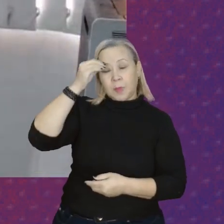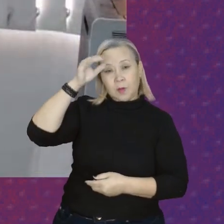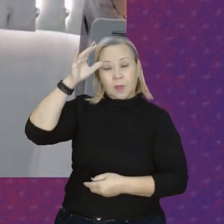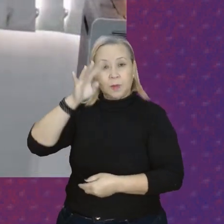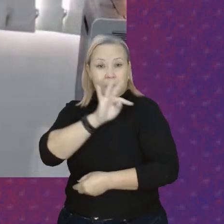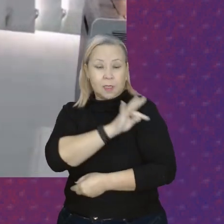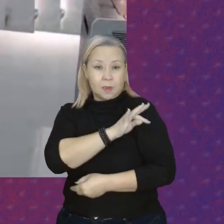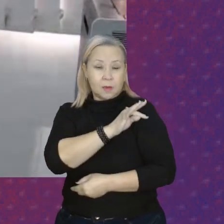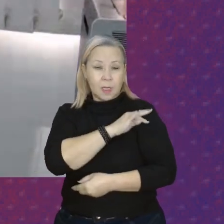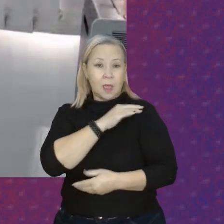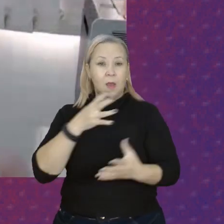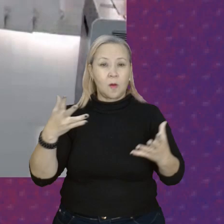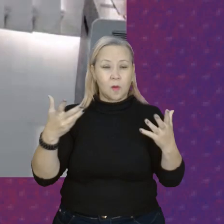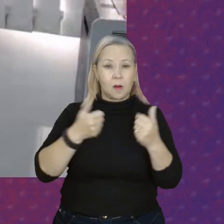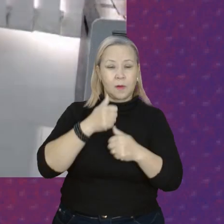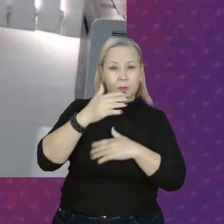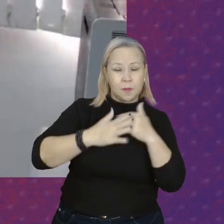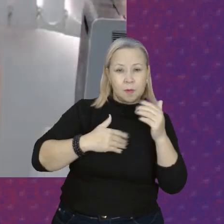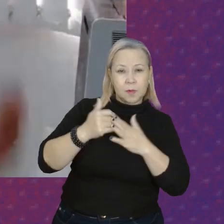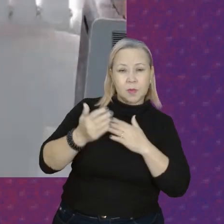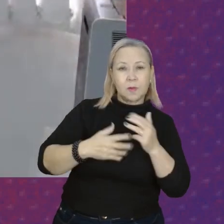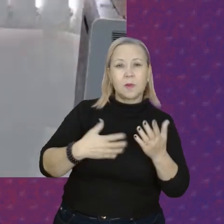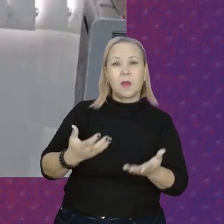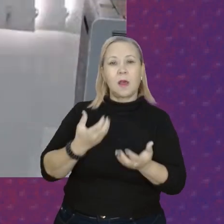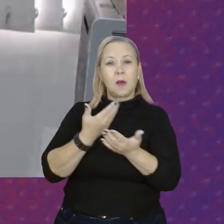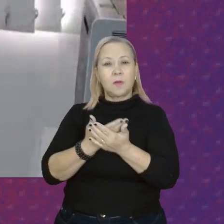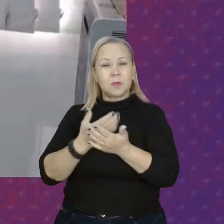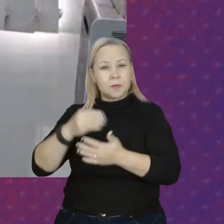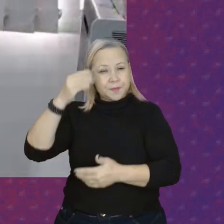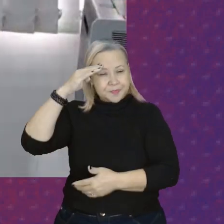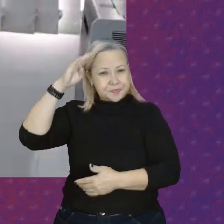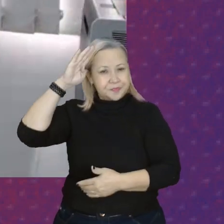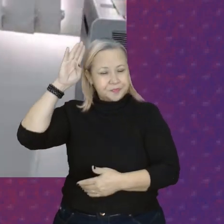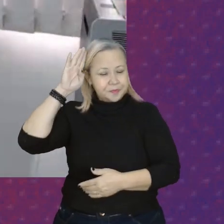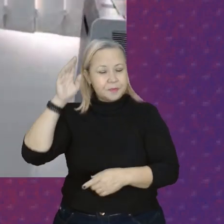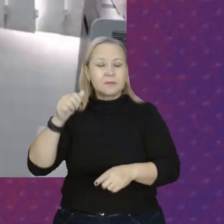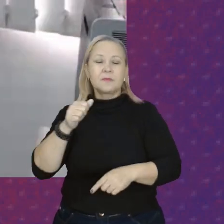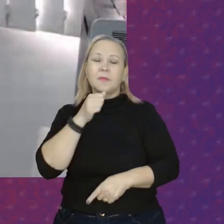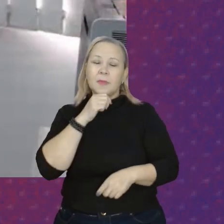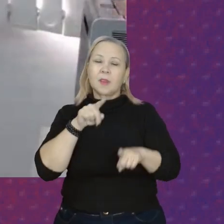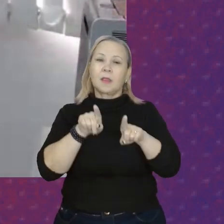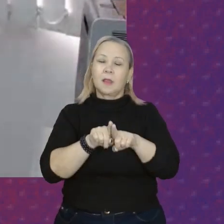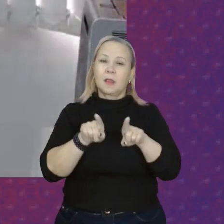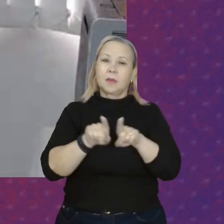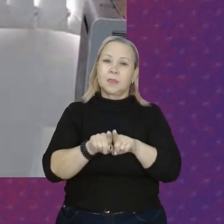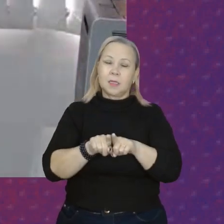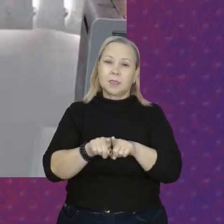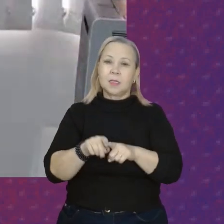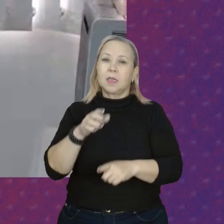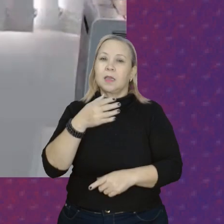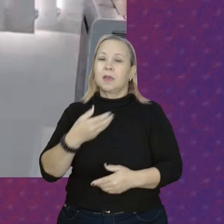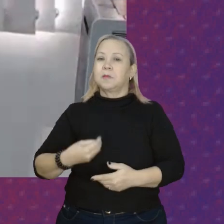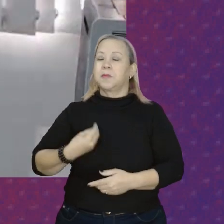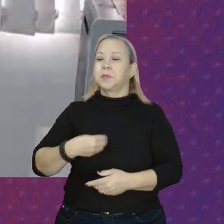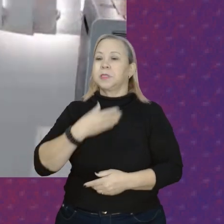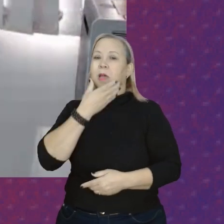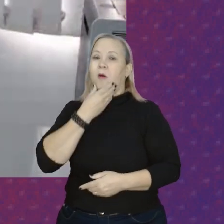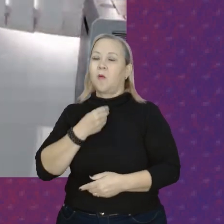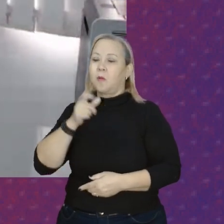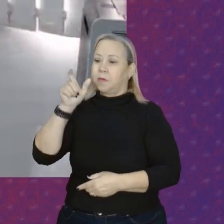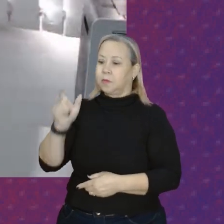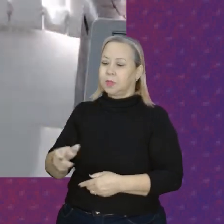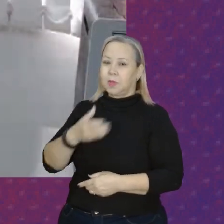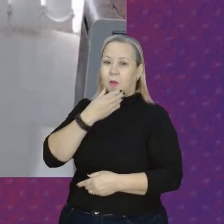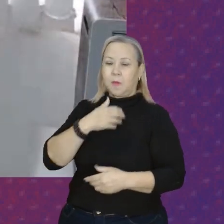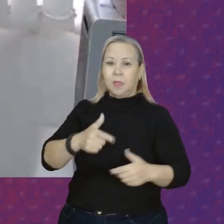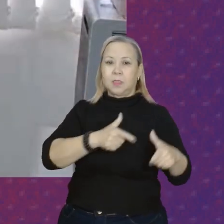profissional, qualificação acadêmica, e ainda assim, onde o homem está, ele está